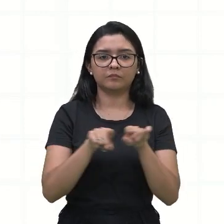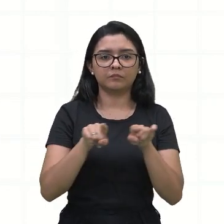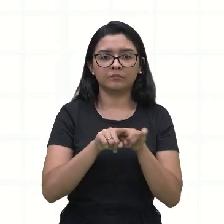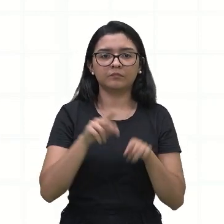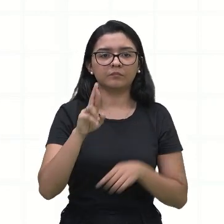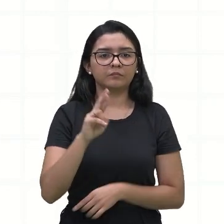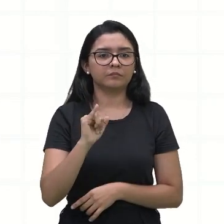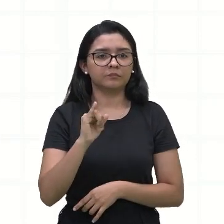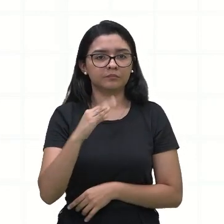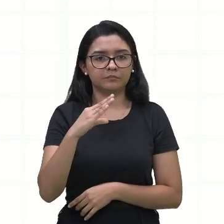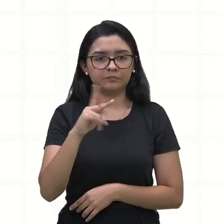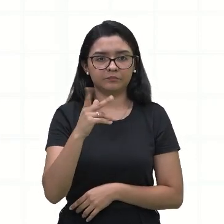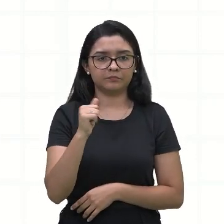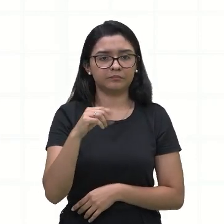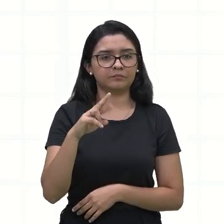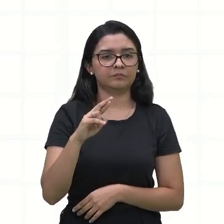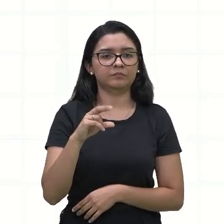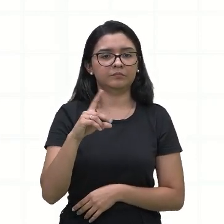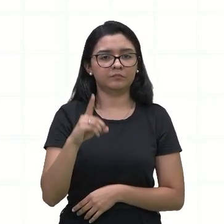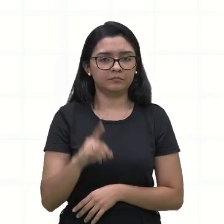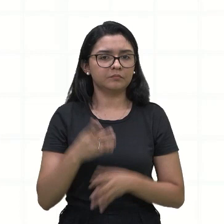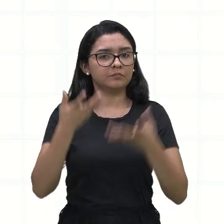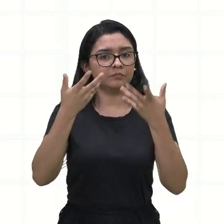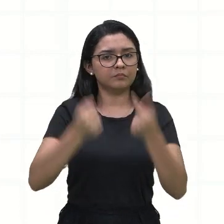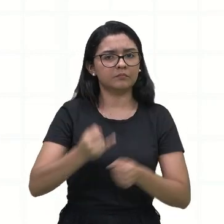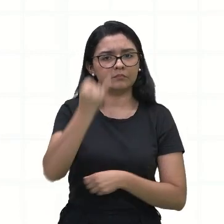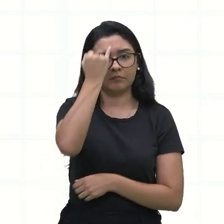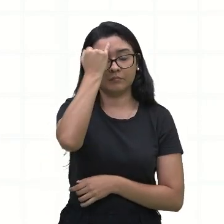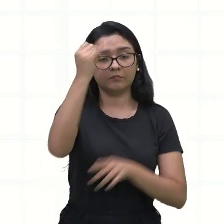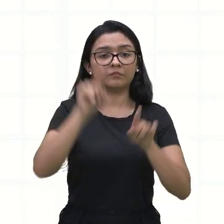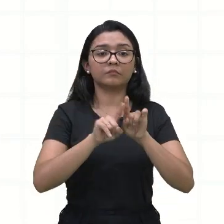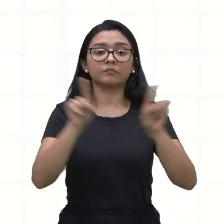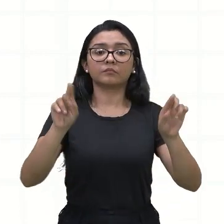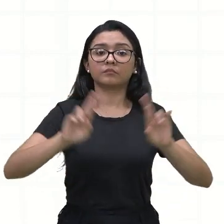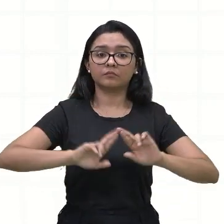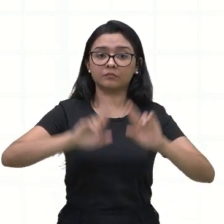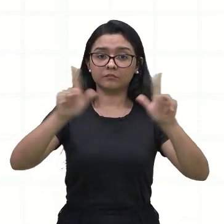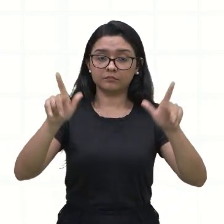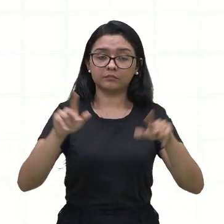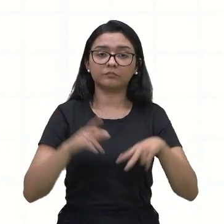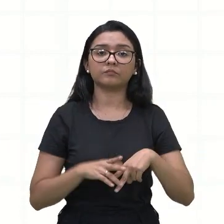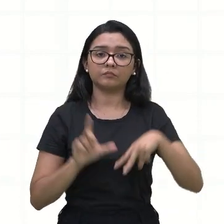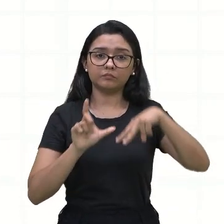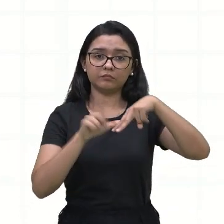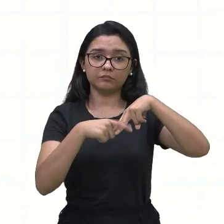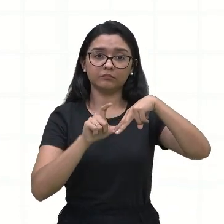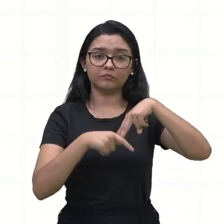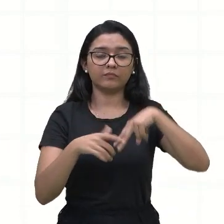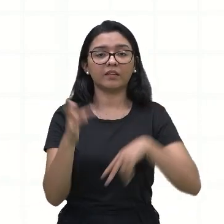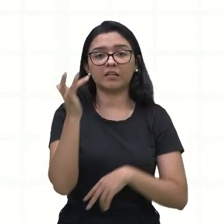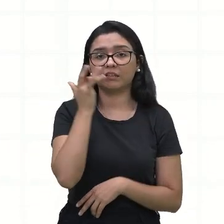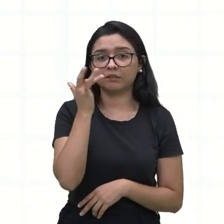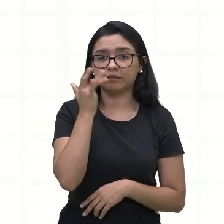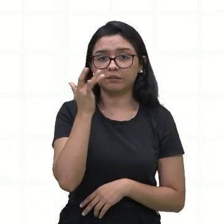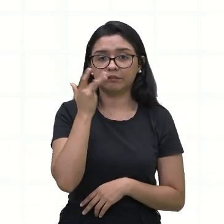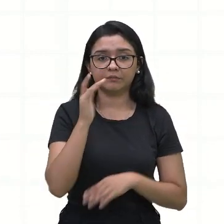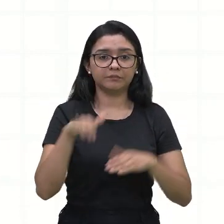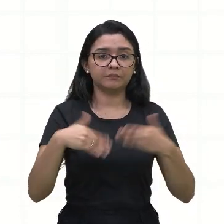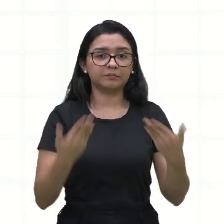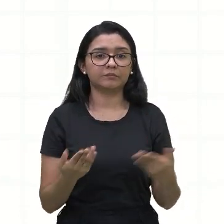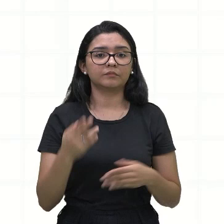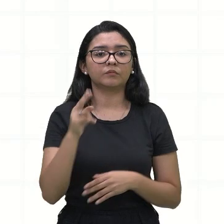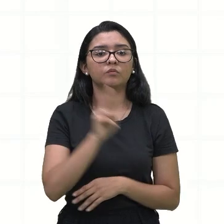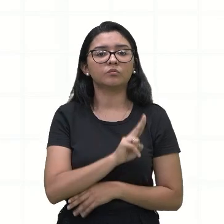fábrica de brinquedos, importaram a ideia. A diferença é que eles fizeram bambolês de plástico e o batizaram de hula